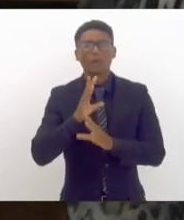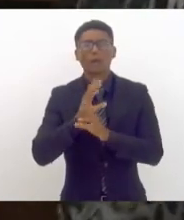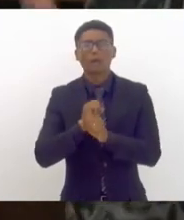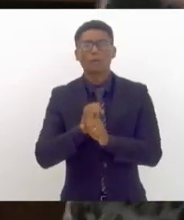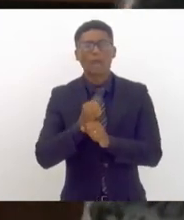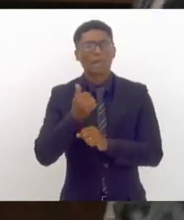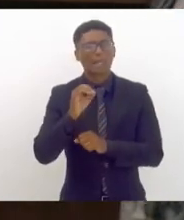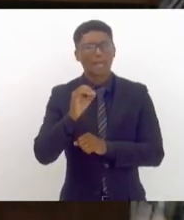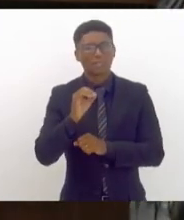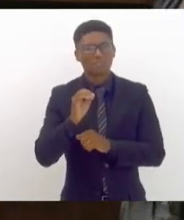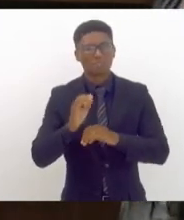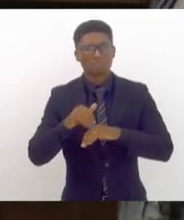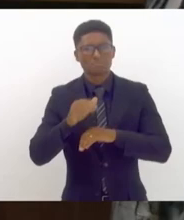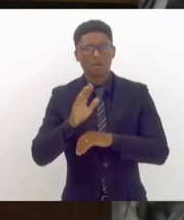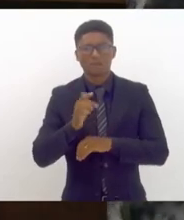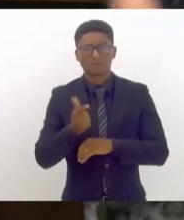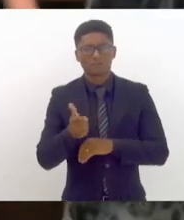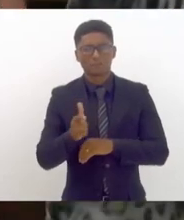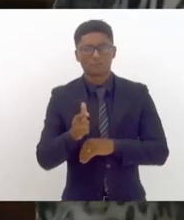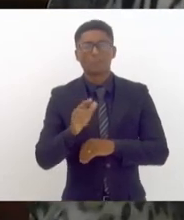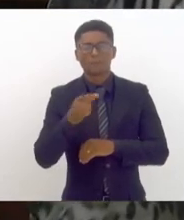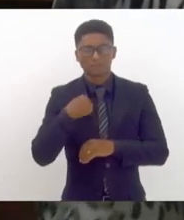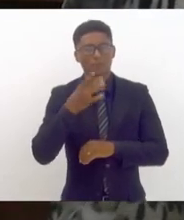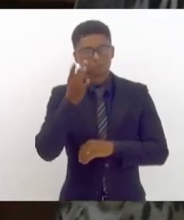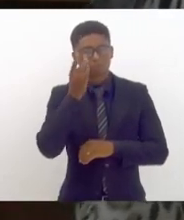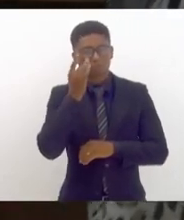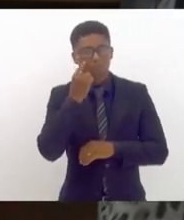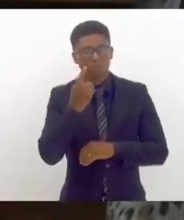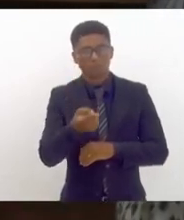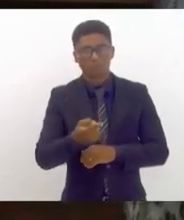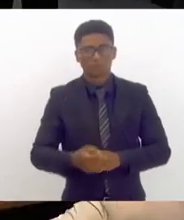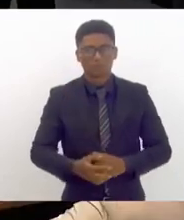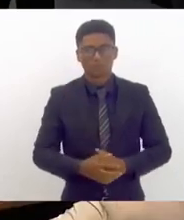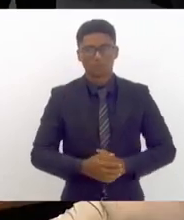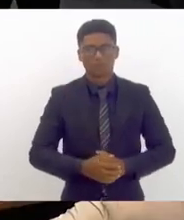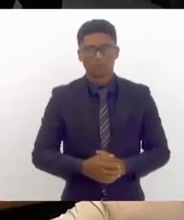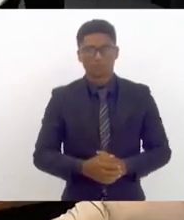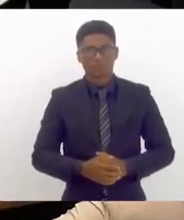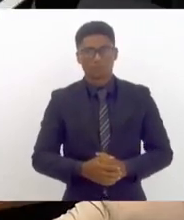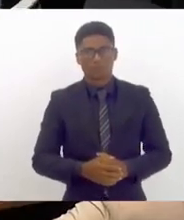agora no plenário. Mas eu estou aqui observando.